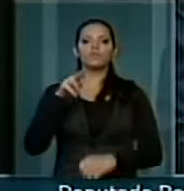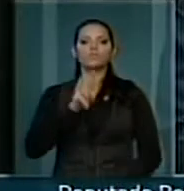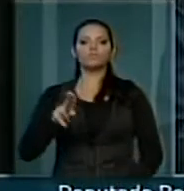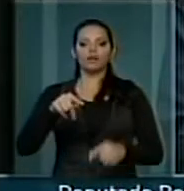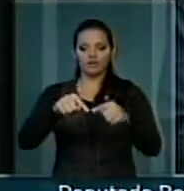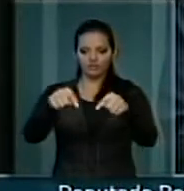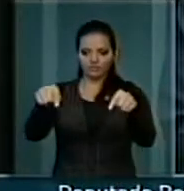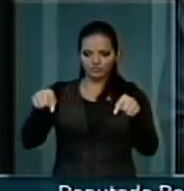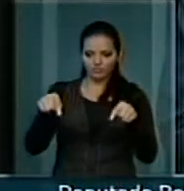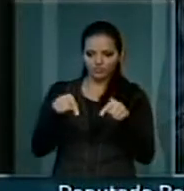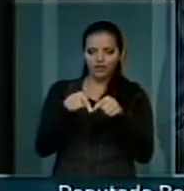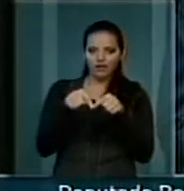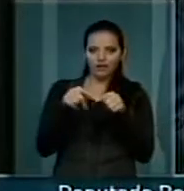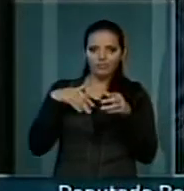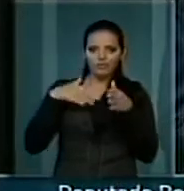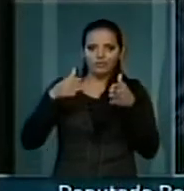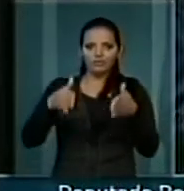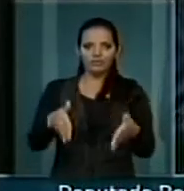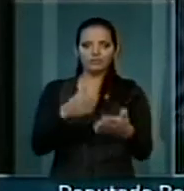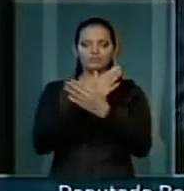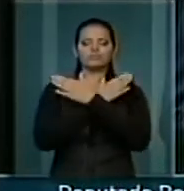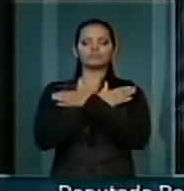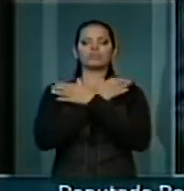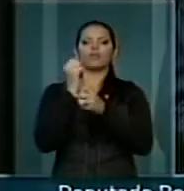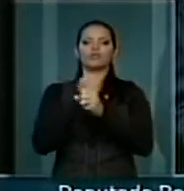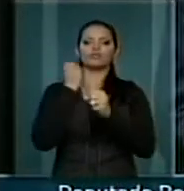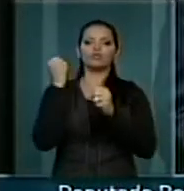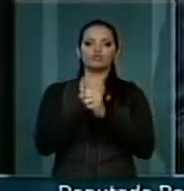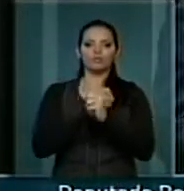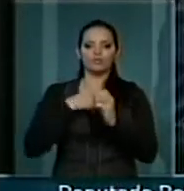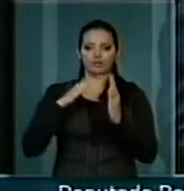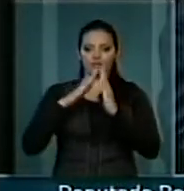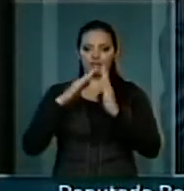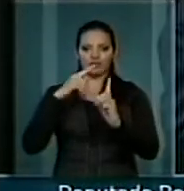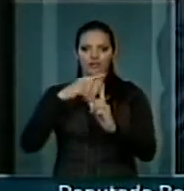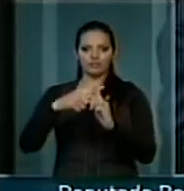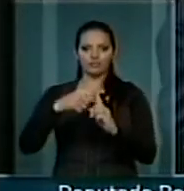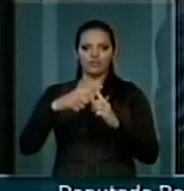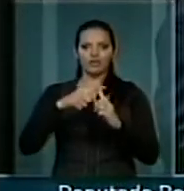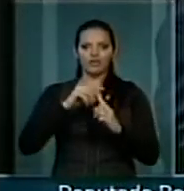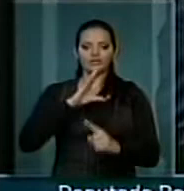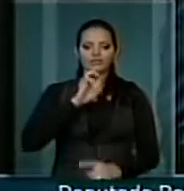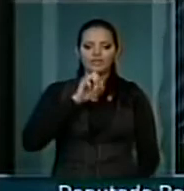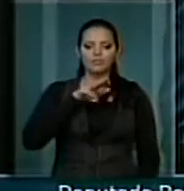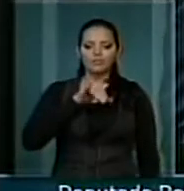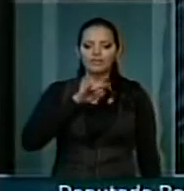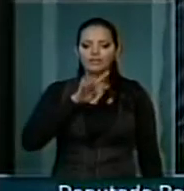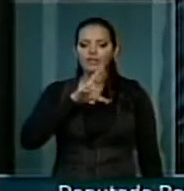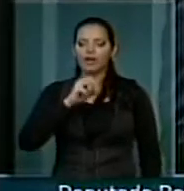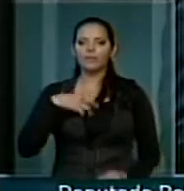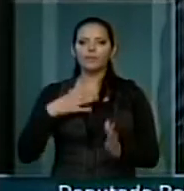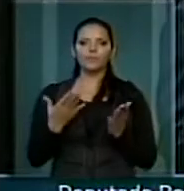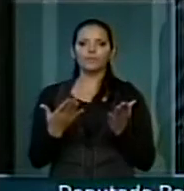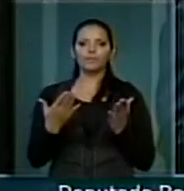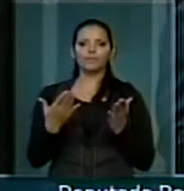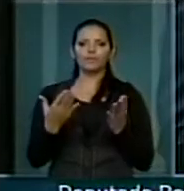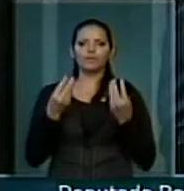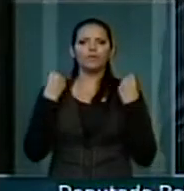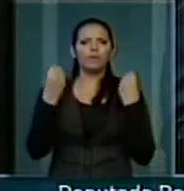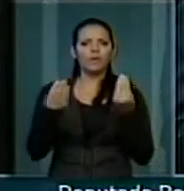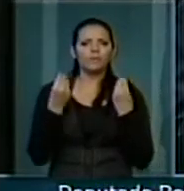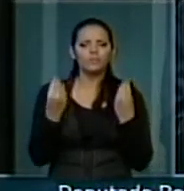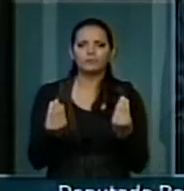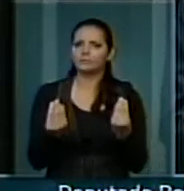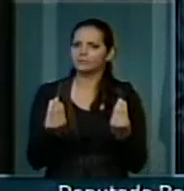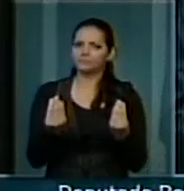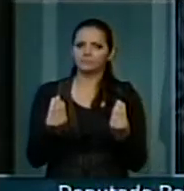do terreno onde construíam seus templos ou capelas como cemitério para atender os seus fiéis.